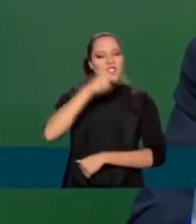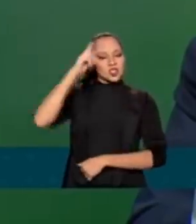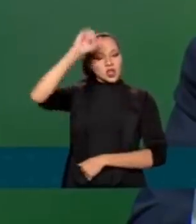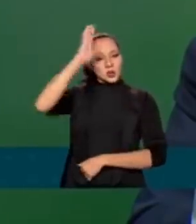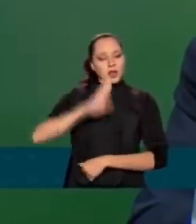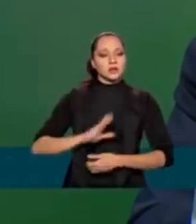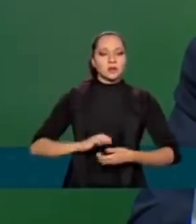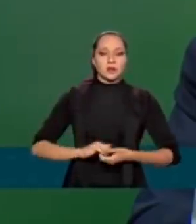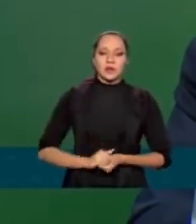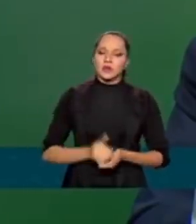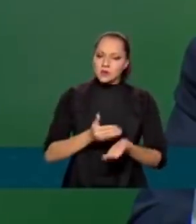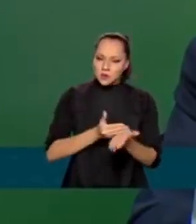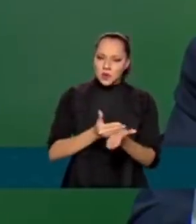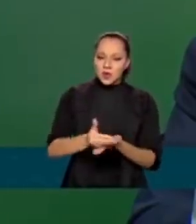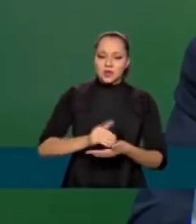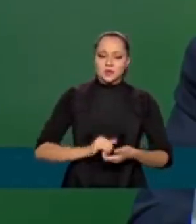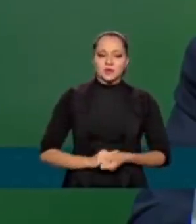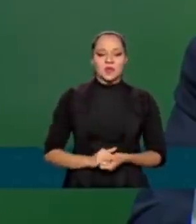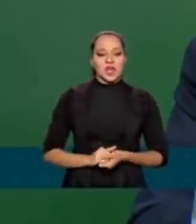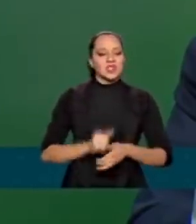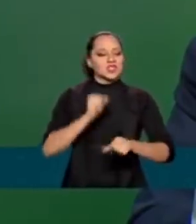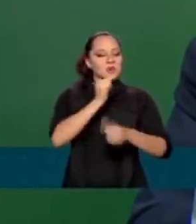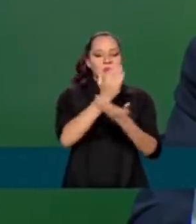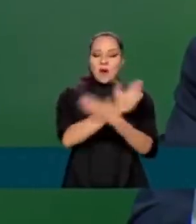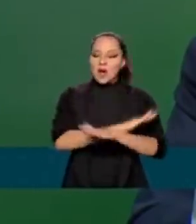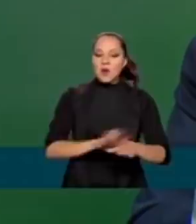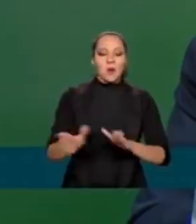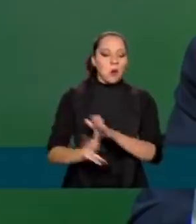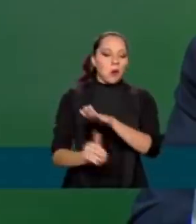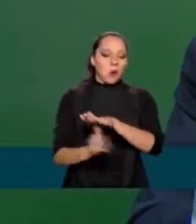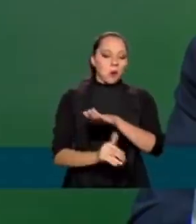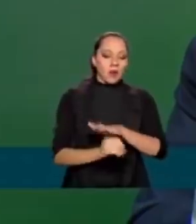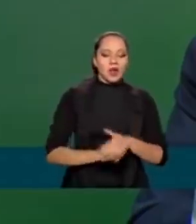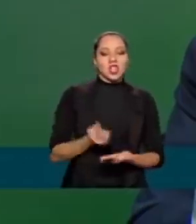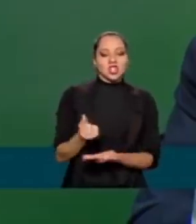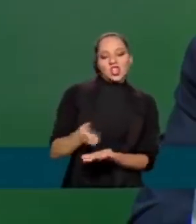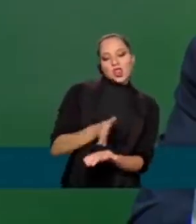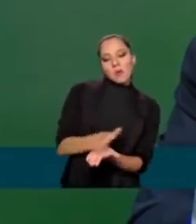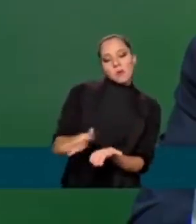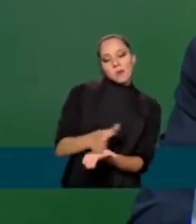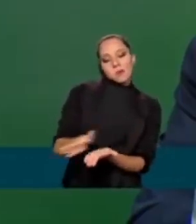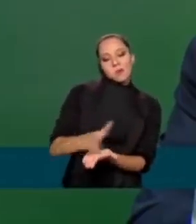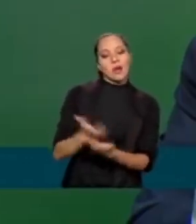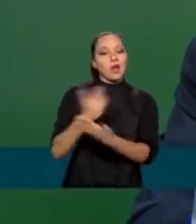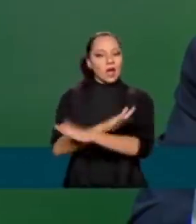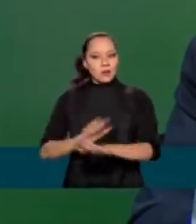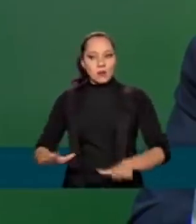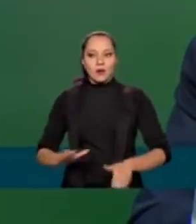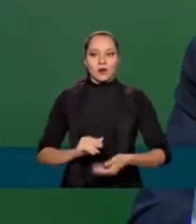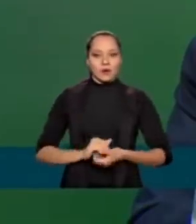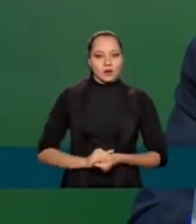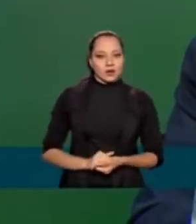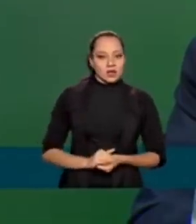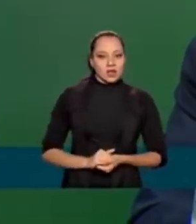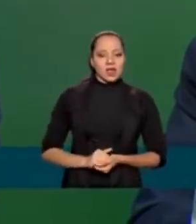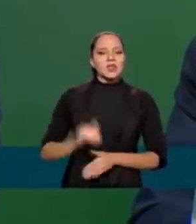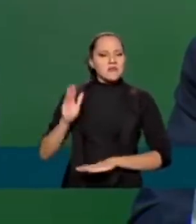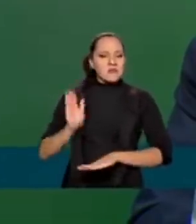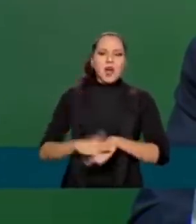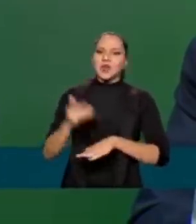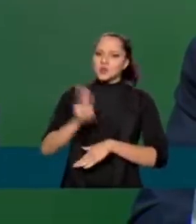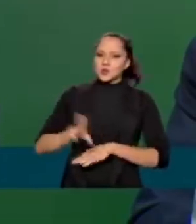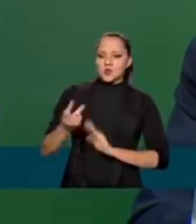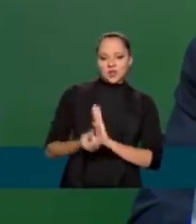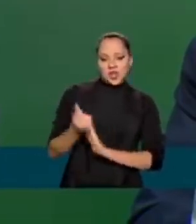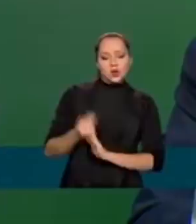Desde o início, interrompemos a roubalheira, o desvio de dinheiro público, a malversação de recursos